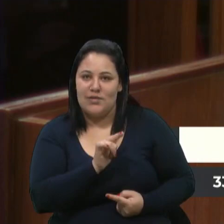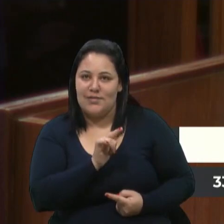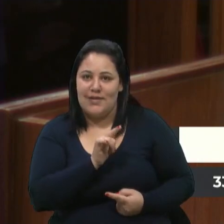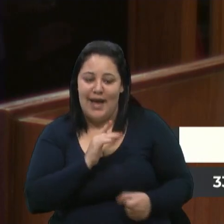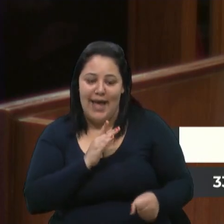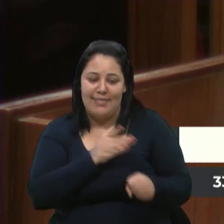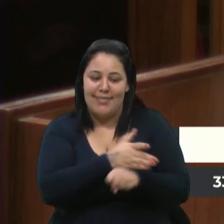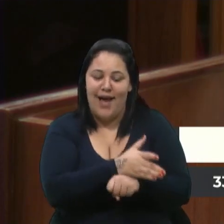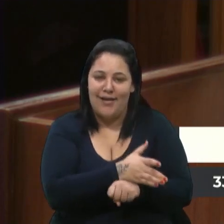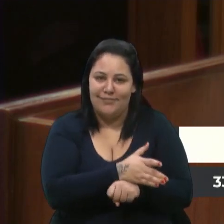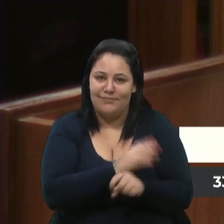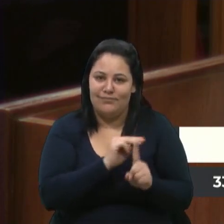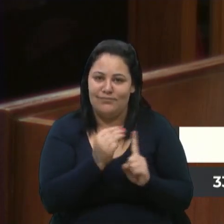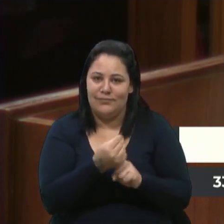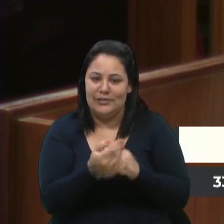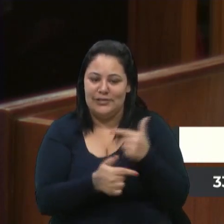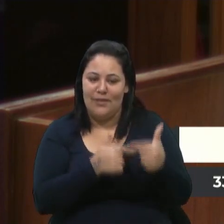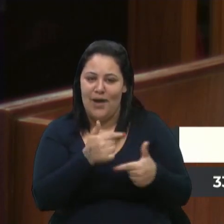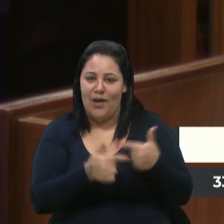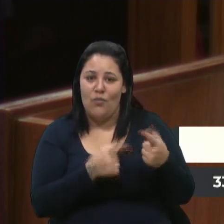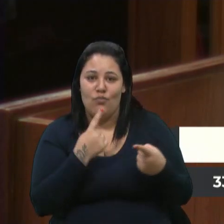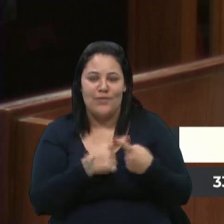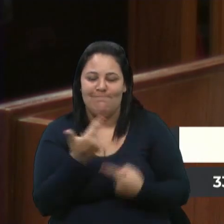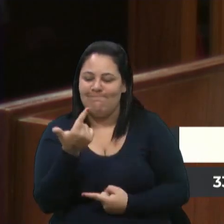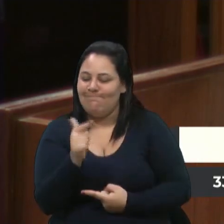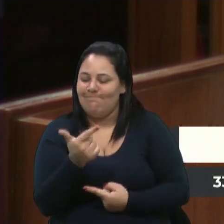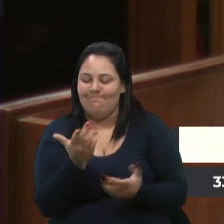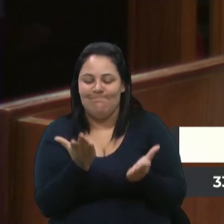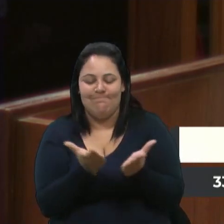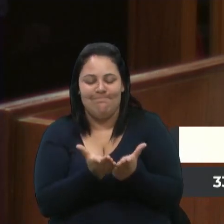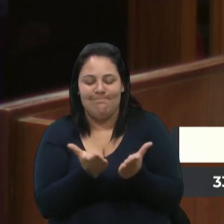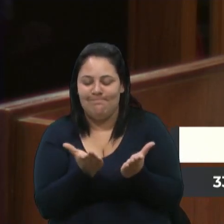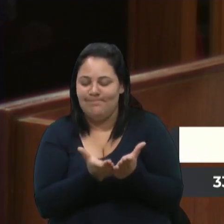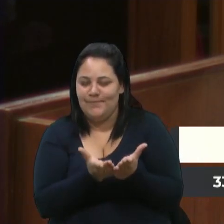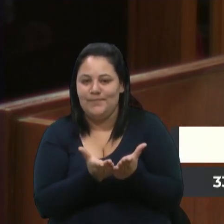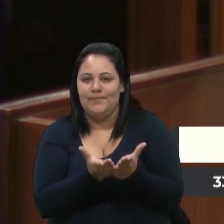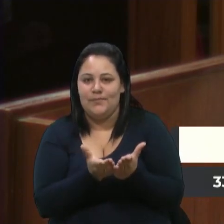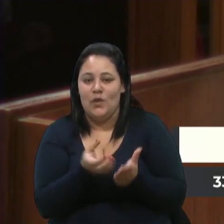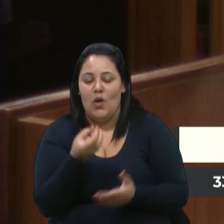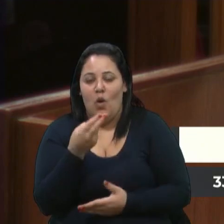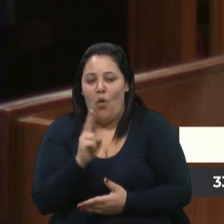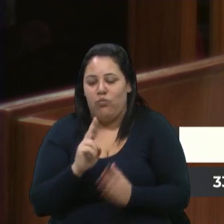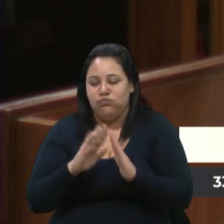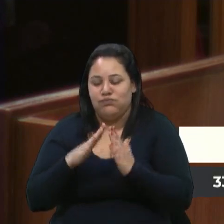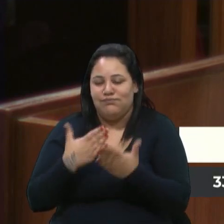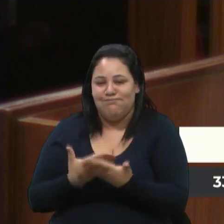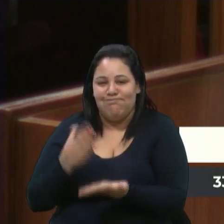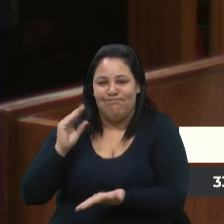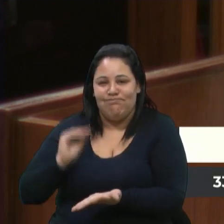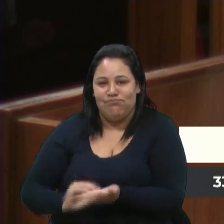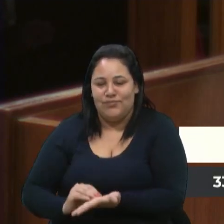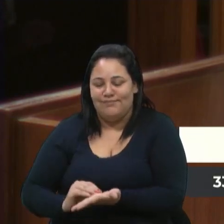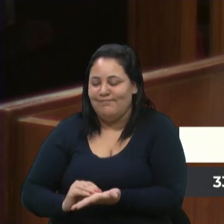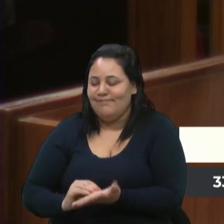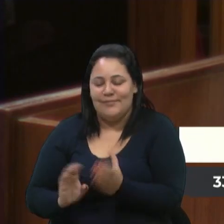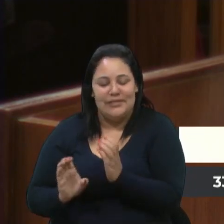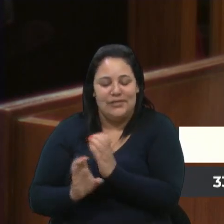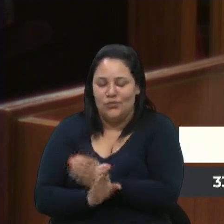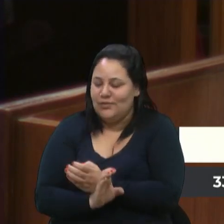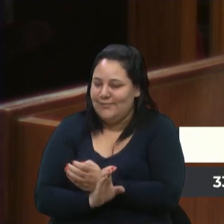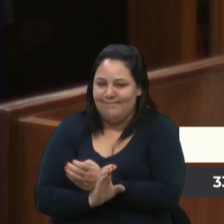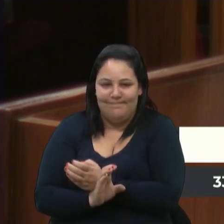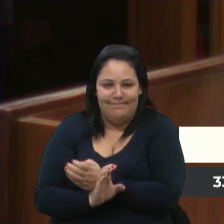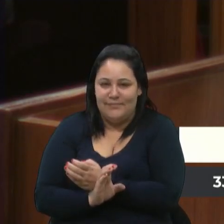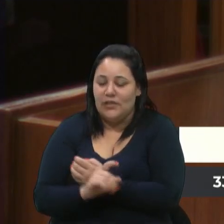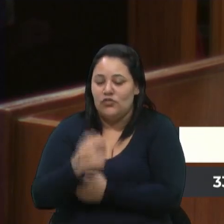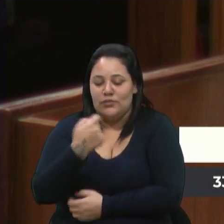entrar no mercado de trabalho pela sua baixa escolaridade ou uma escolaridade incompleta, né? Então, assim, a gente tem que pensar